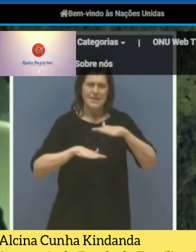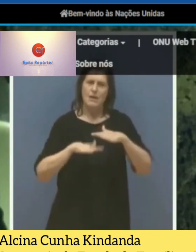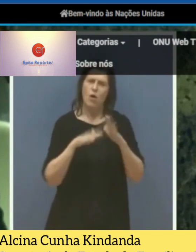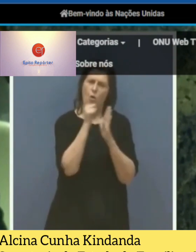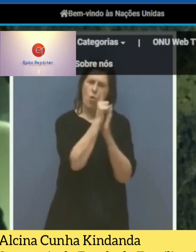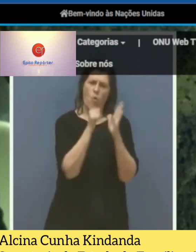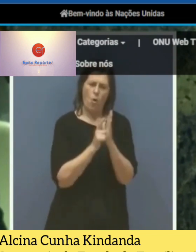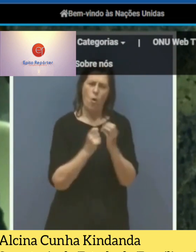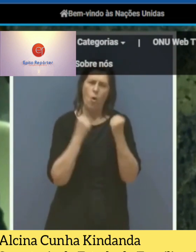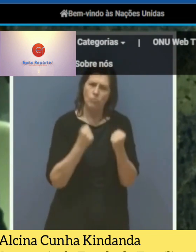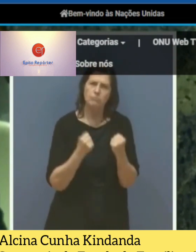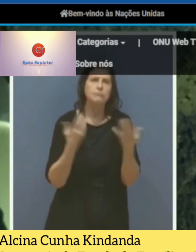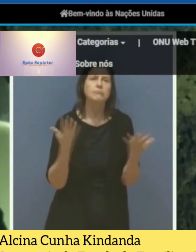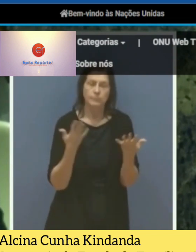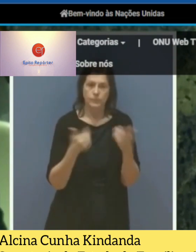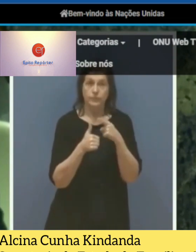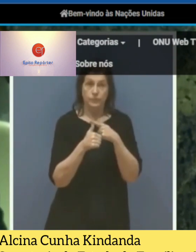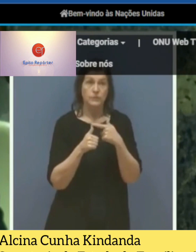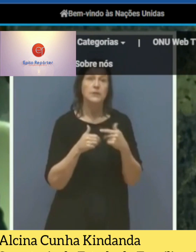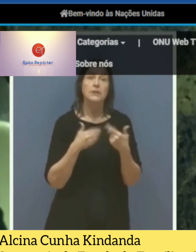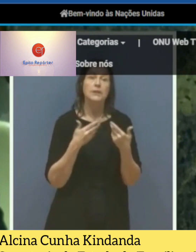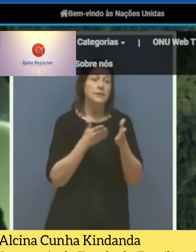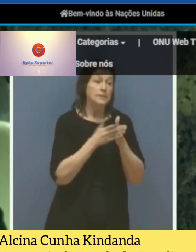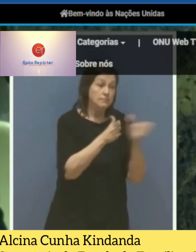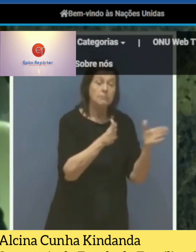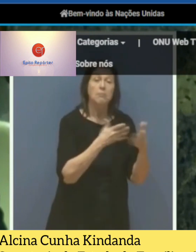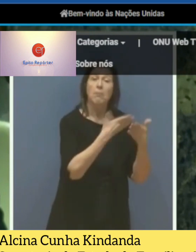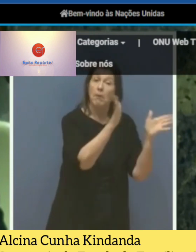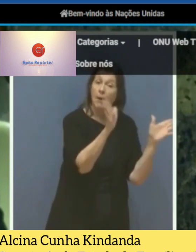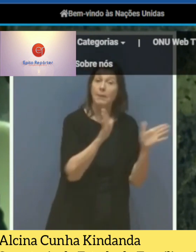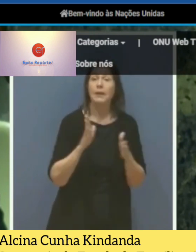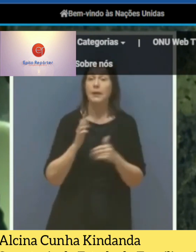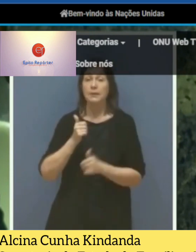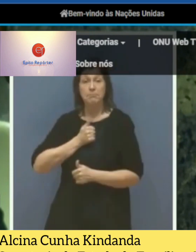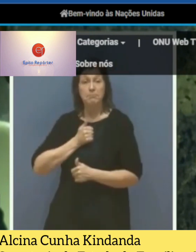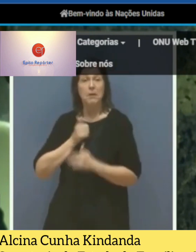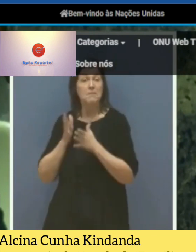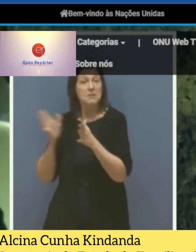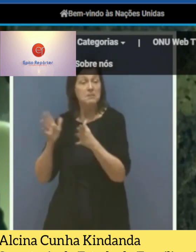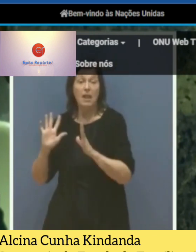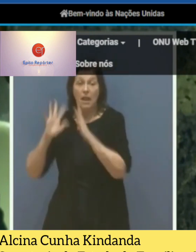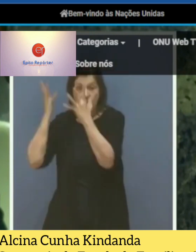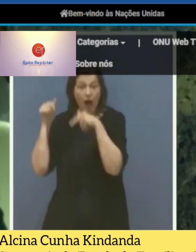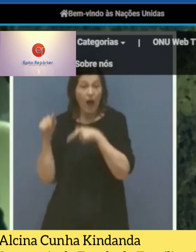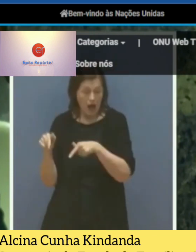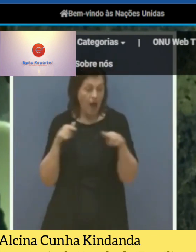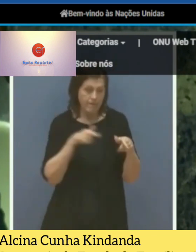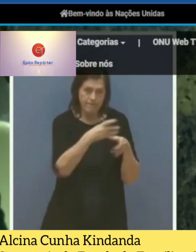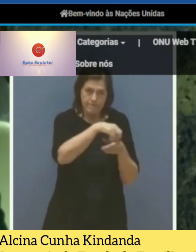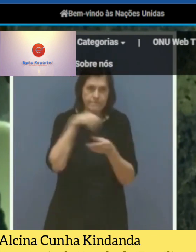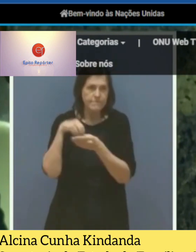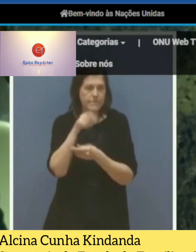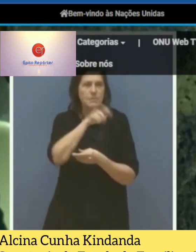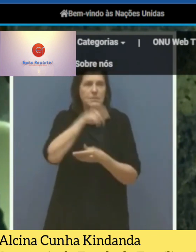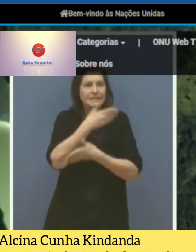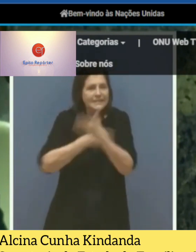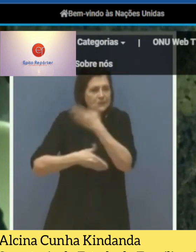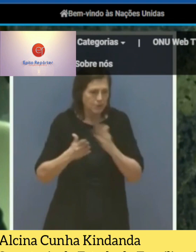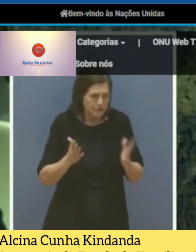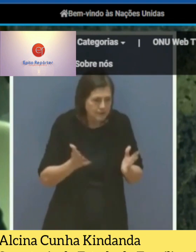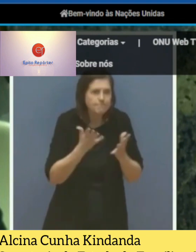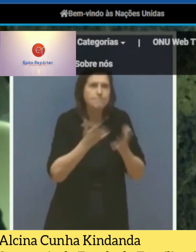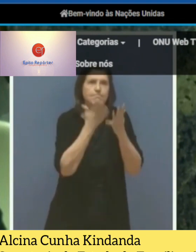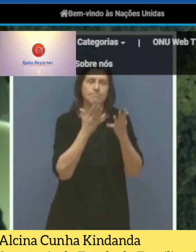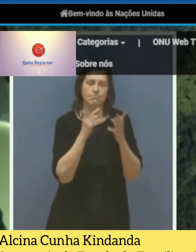da vida público privada e social inerentes as pessoas com deficiência falando pela promoção da sua igualdade